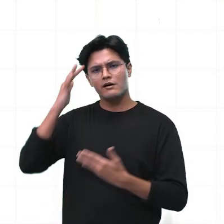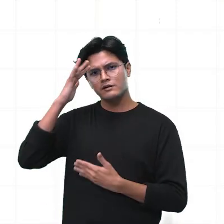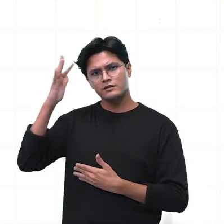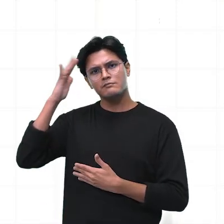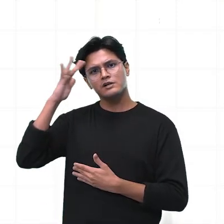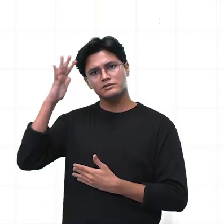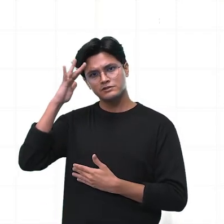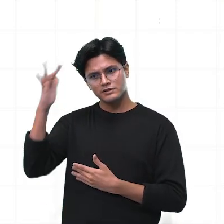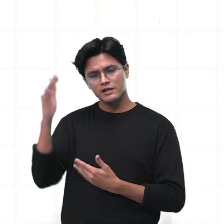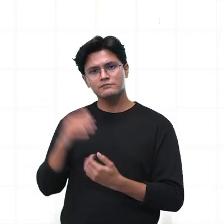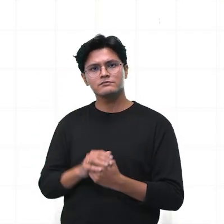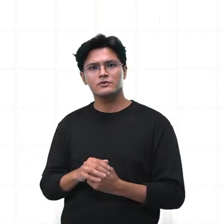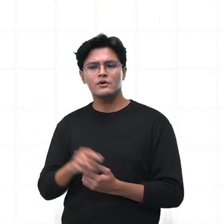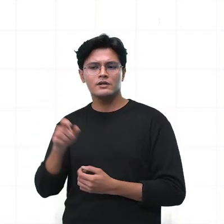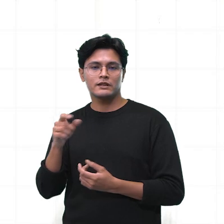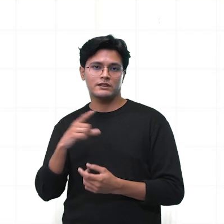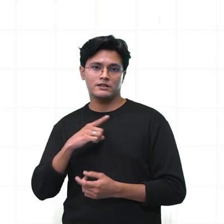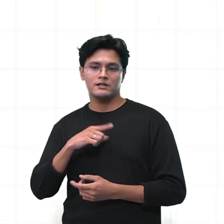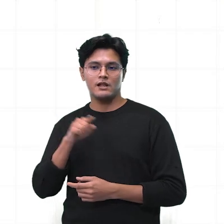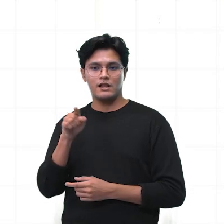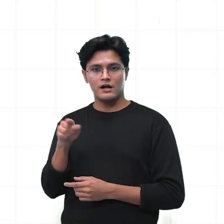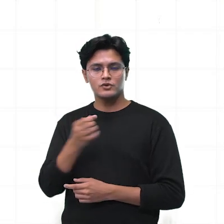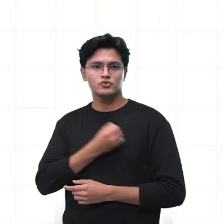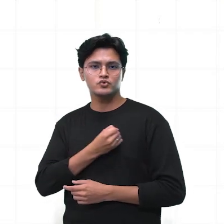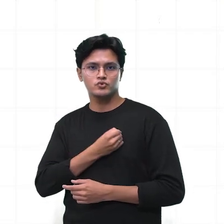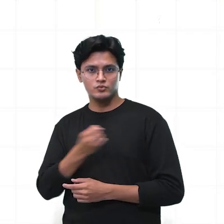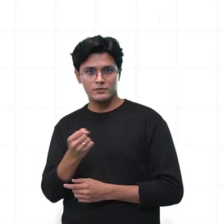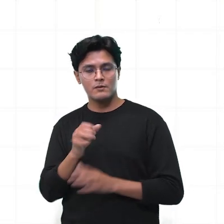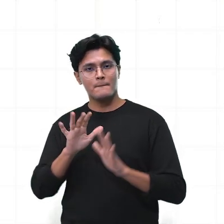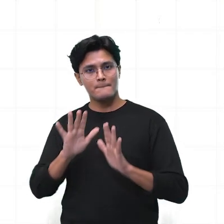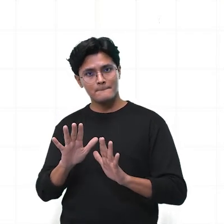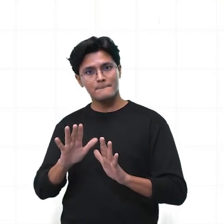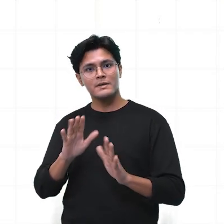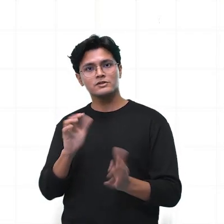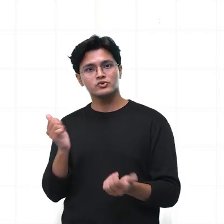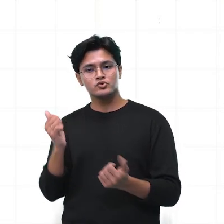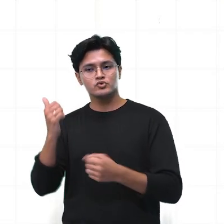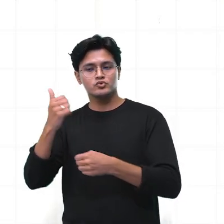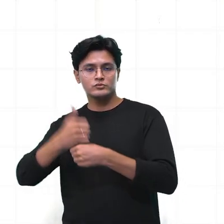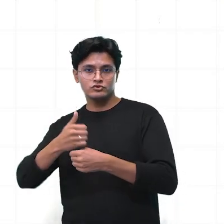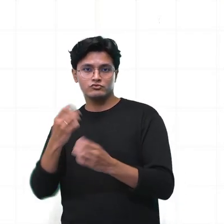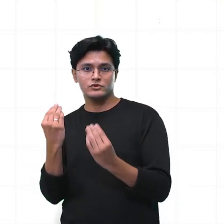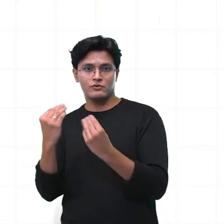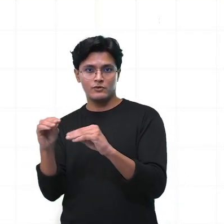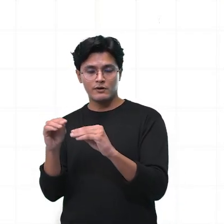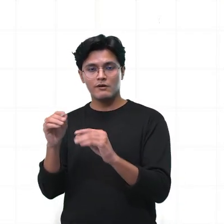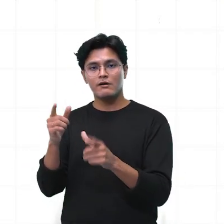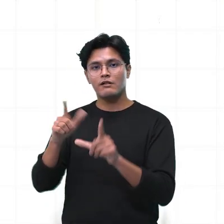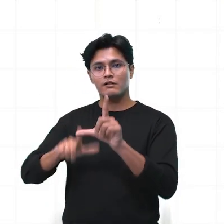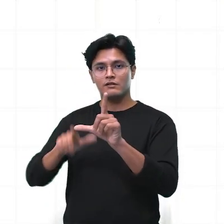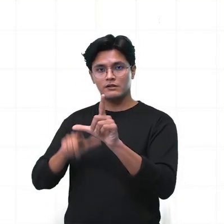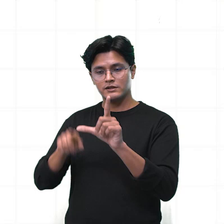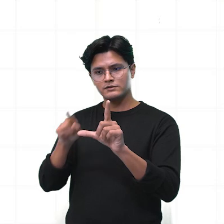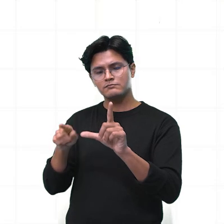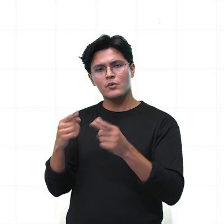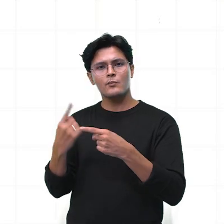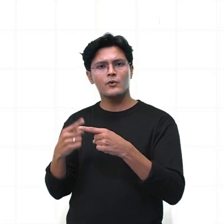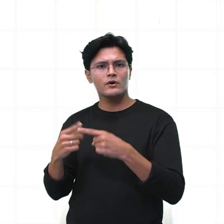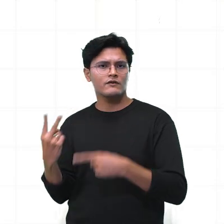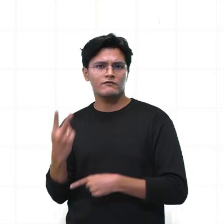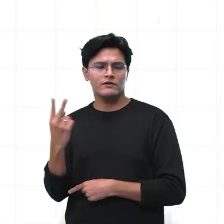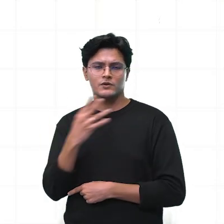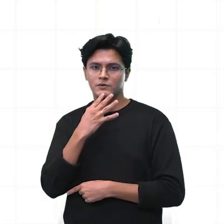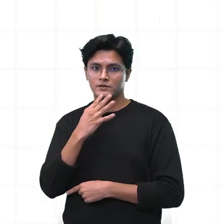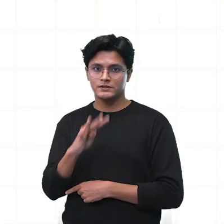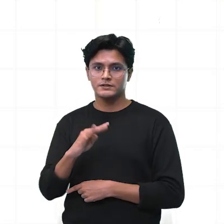aquele número, tá? Isso no caso é de valores desconhecidos. Nós utilizamos uma incógnita. No caso